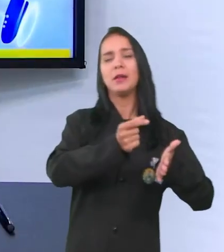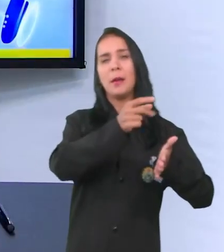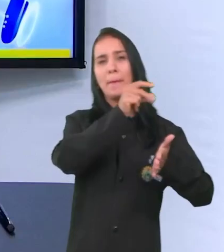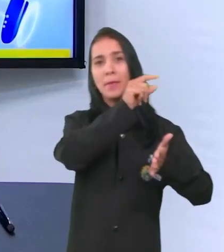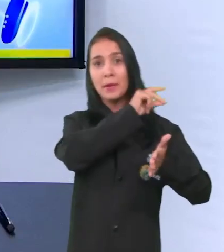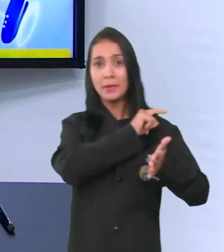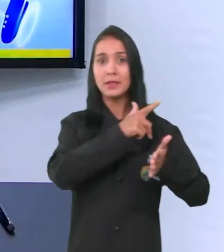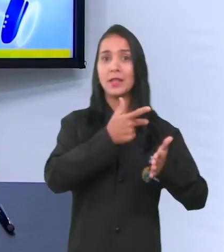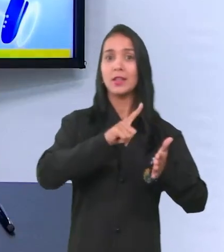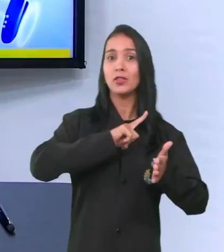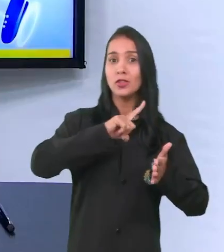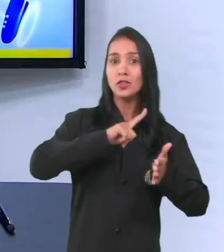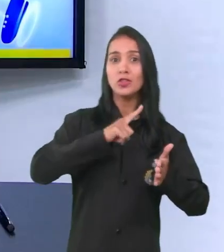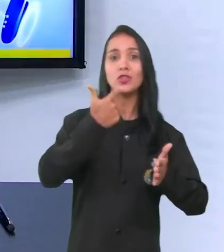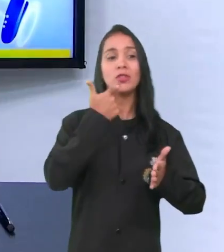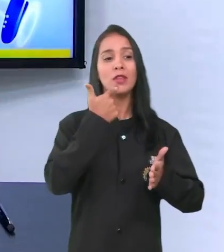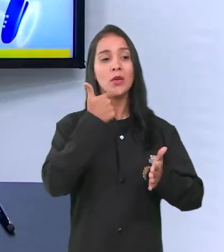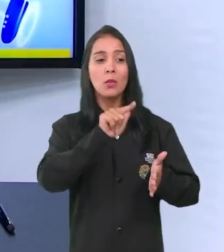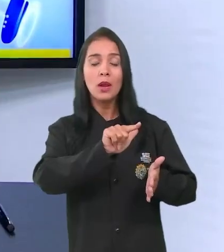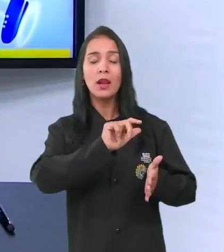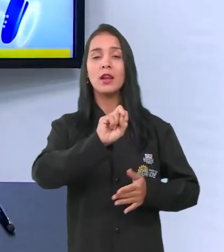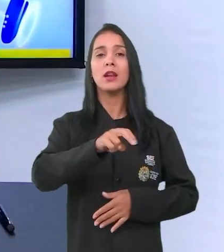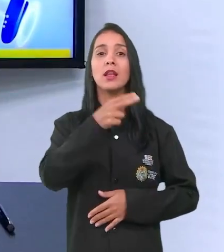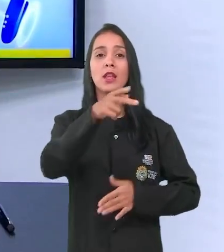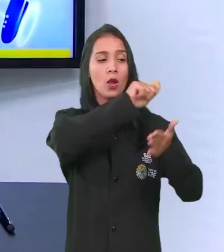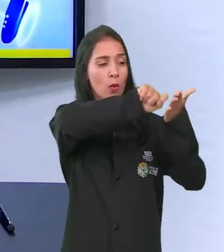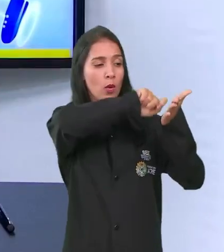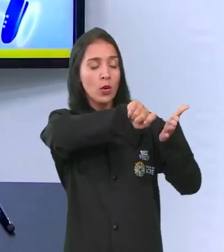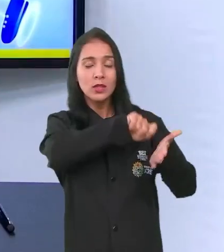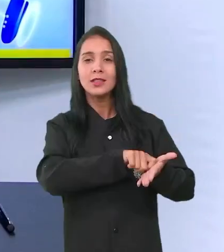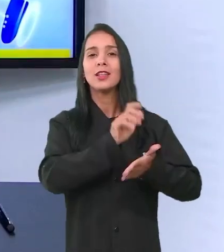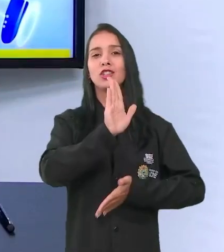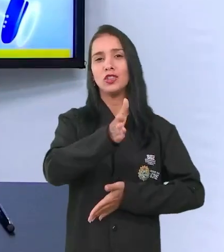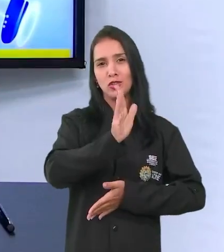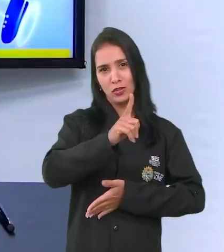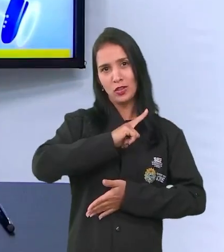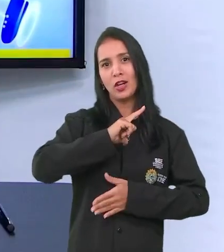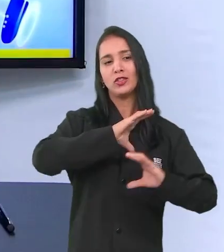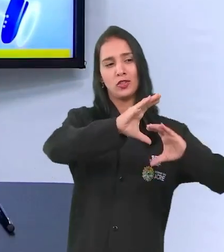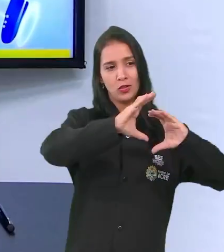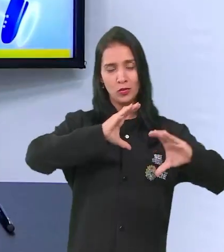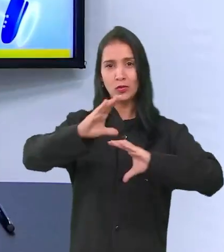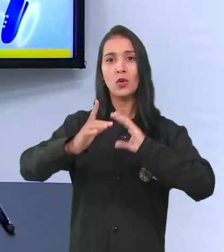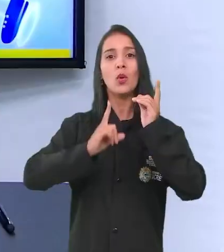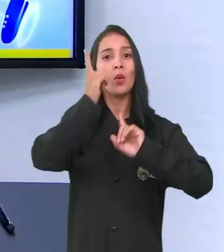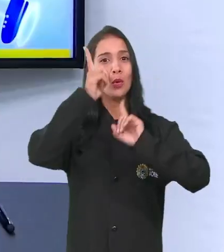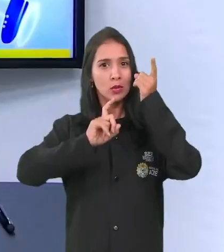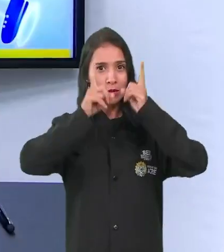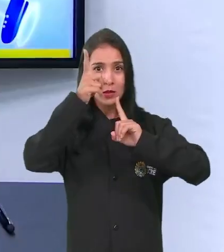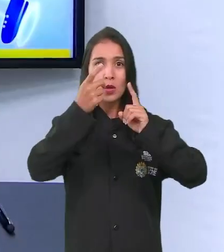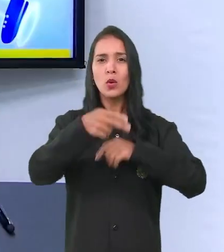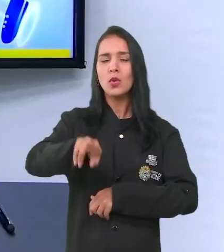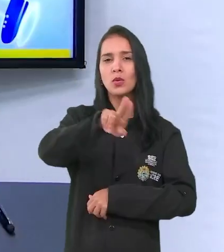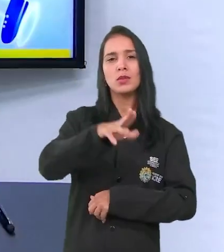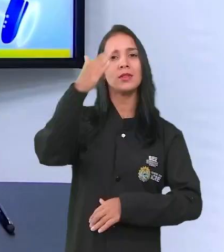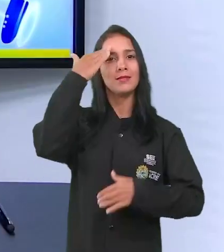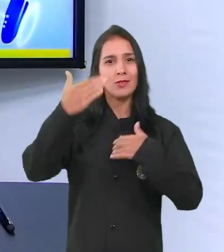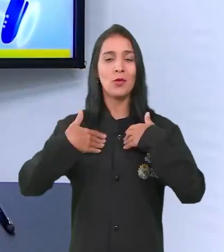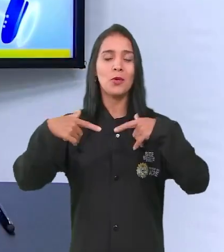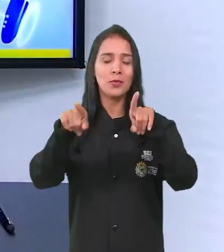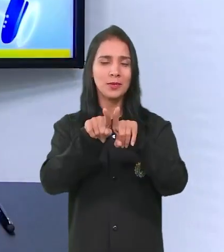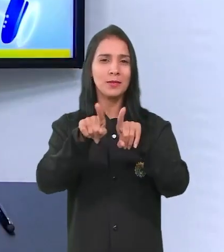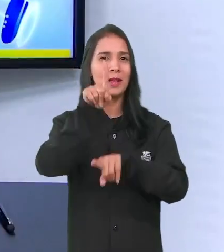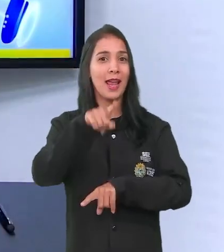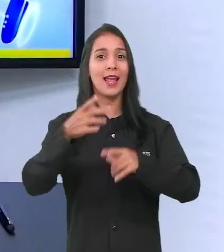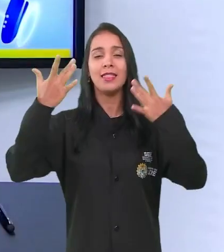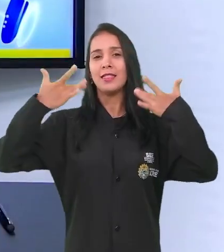uma língua, uma escrita, já havia uma comunicação através do corpo